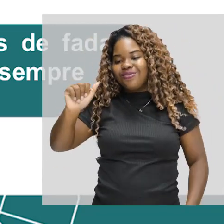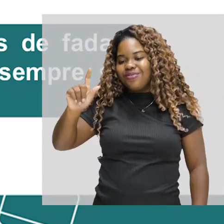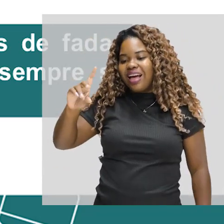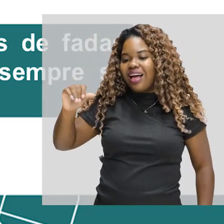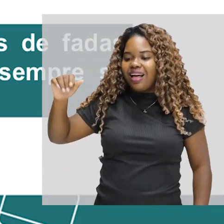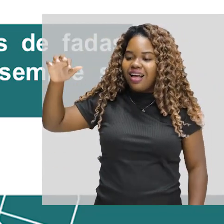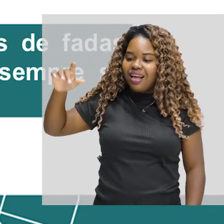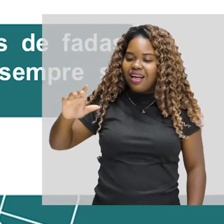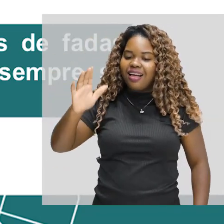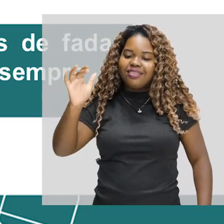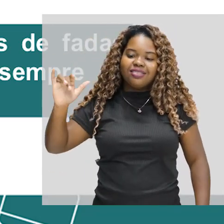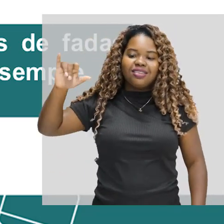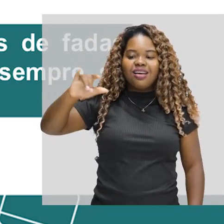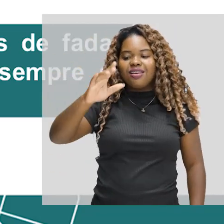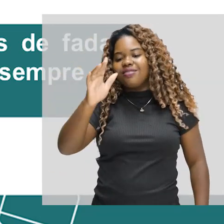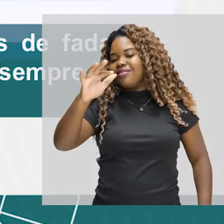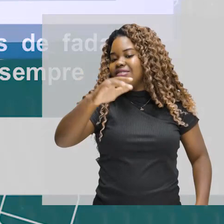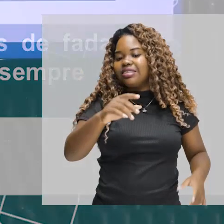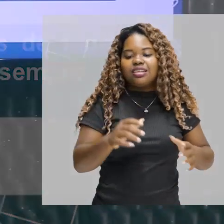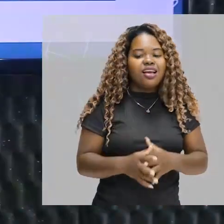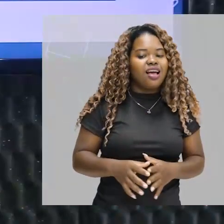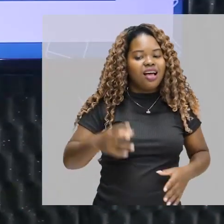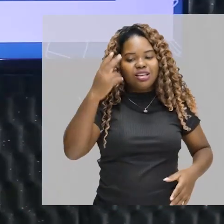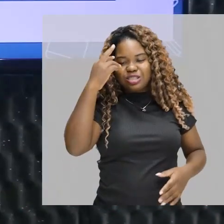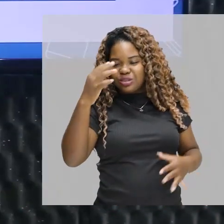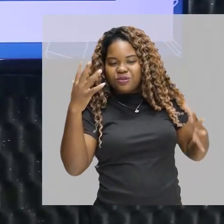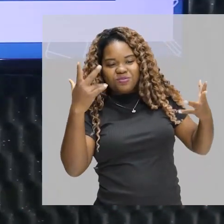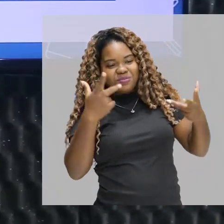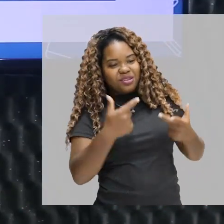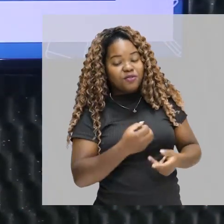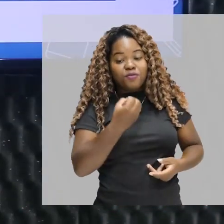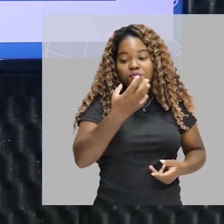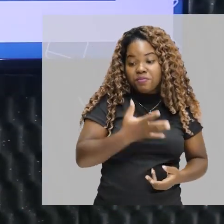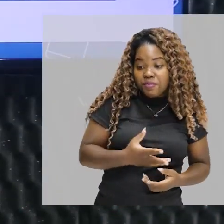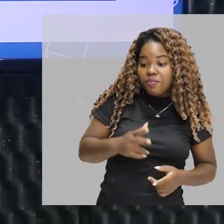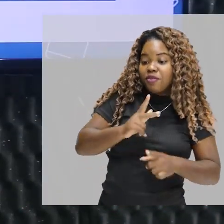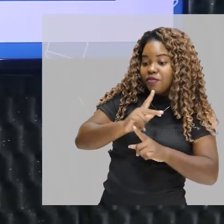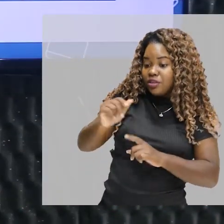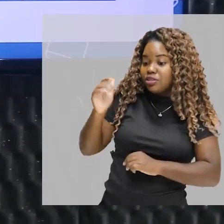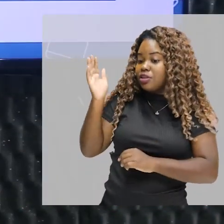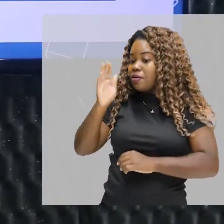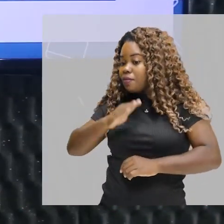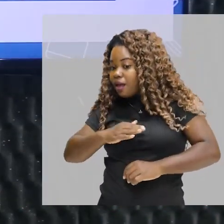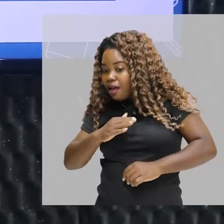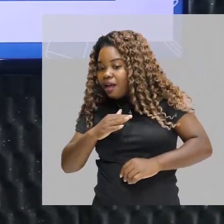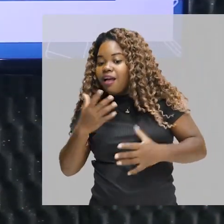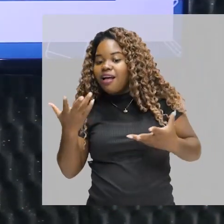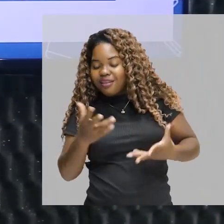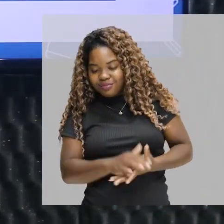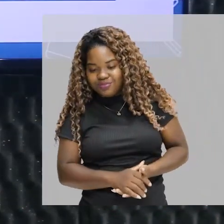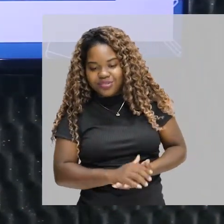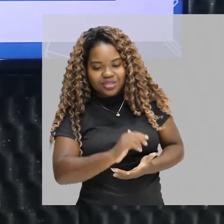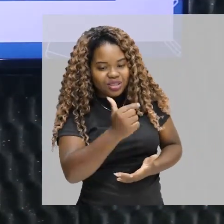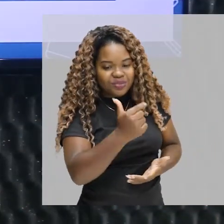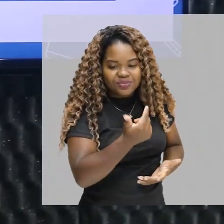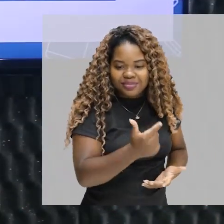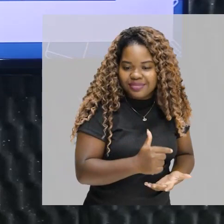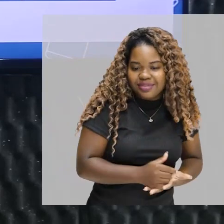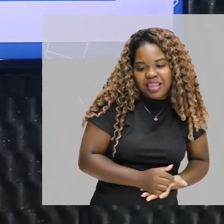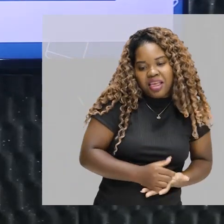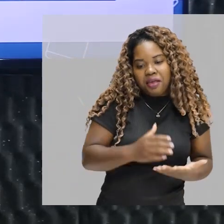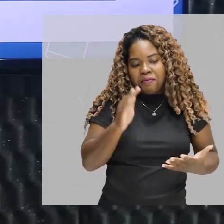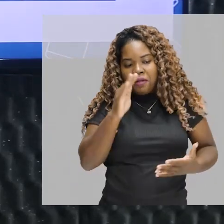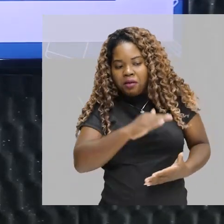história é maravilhosa, o bem sempre vai vencer o mal, não existe espaço para maldade por